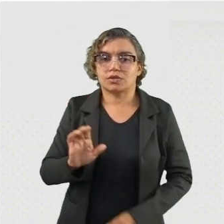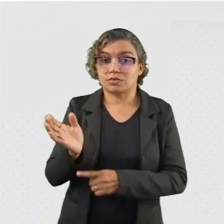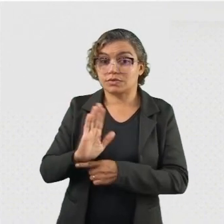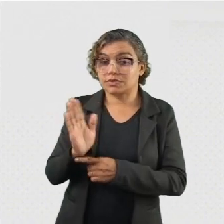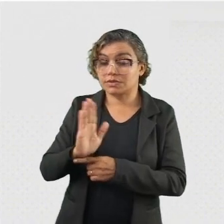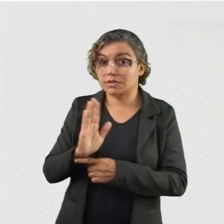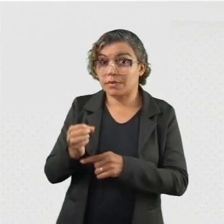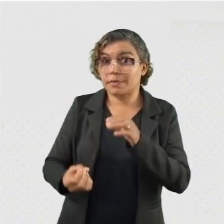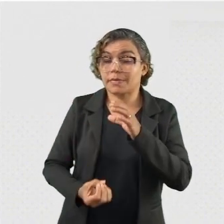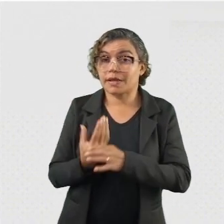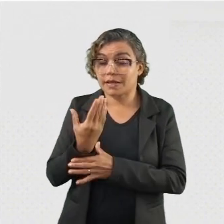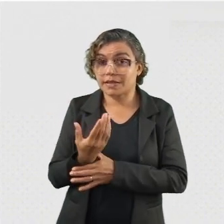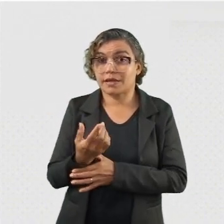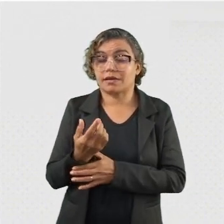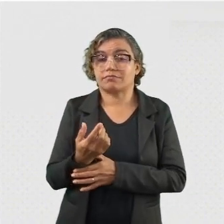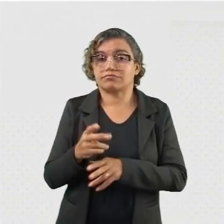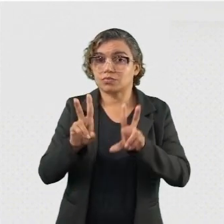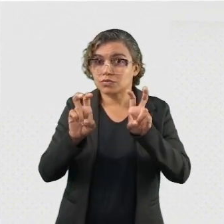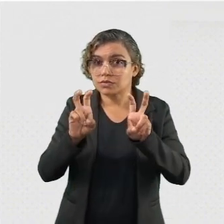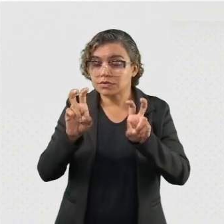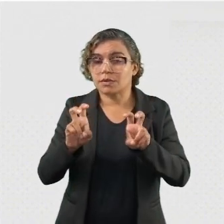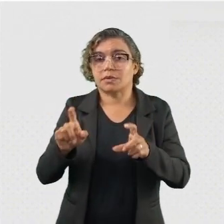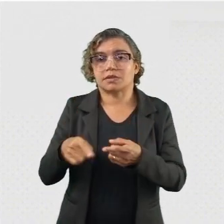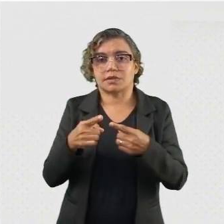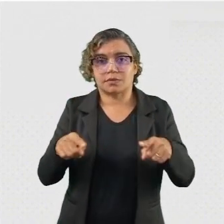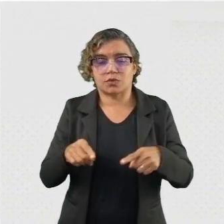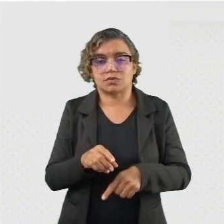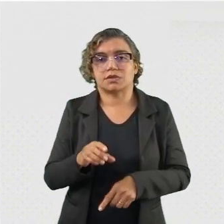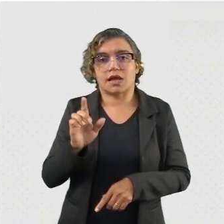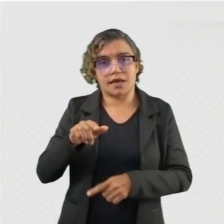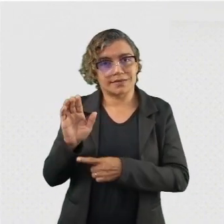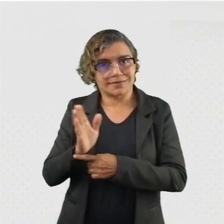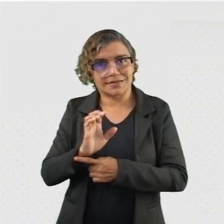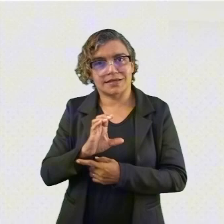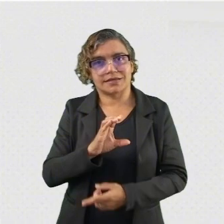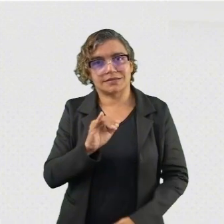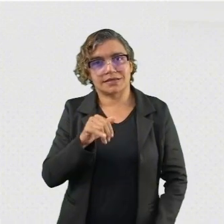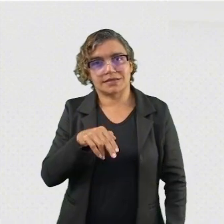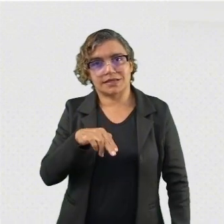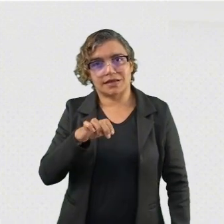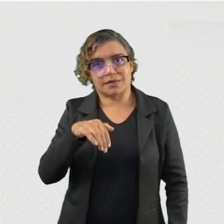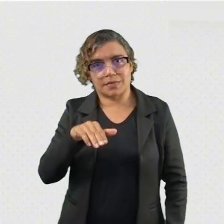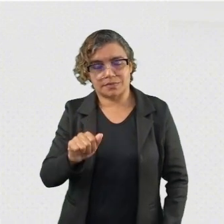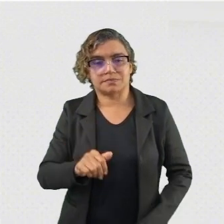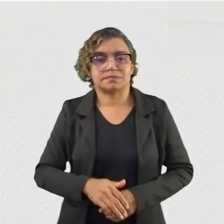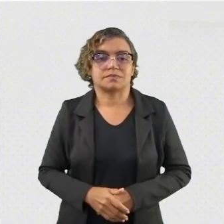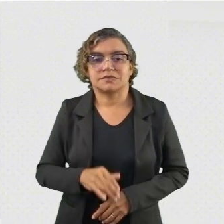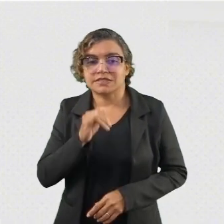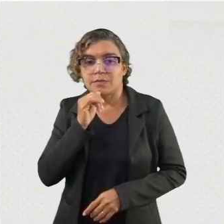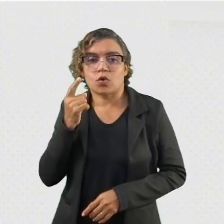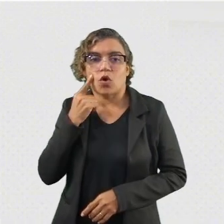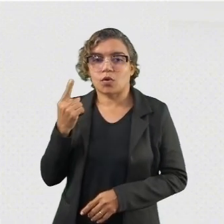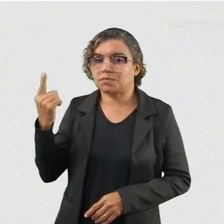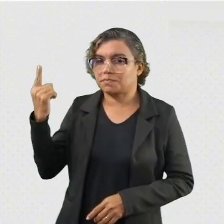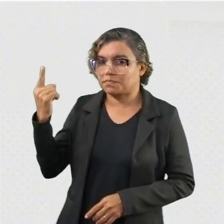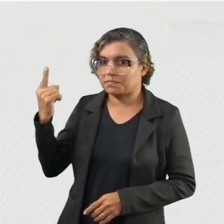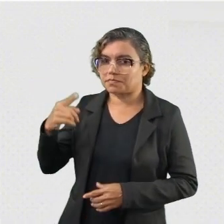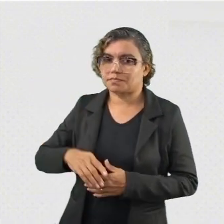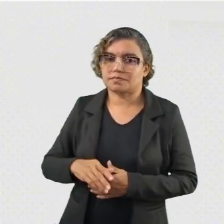dele. O título da música também é Cinema. Então, olha lá na definição. O Harry Styles,